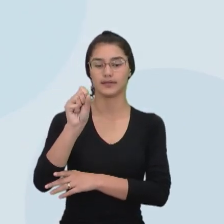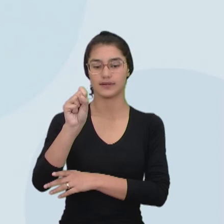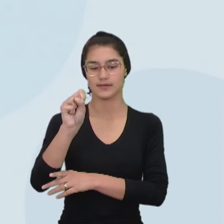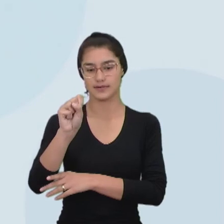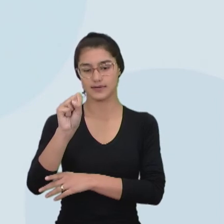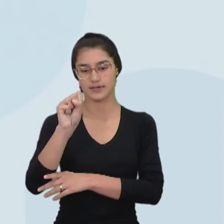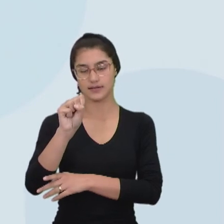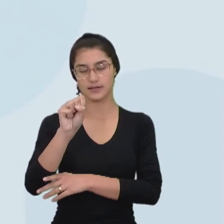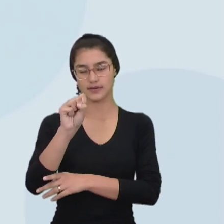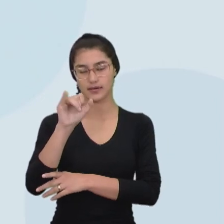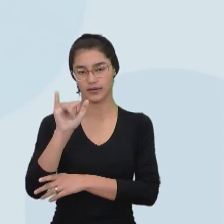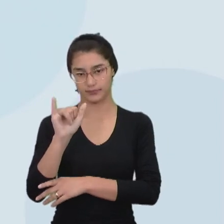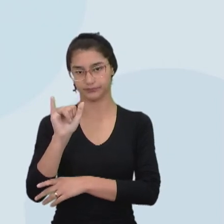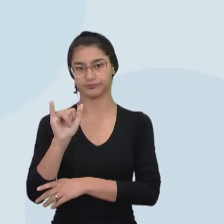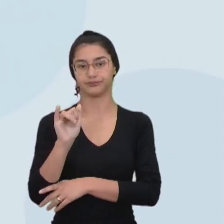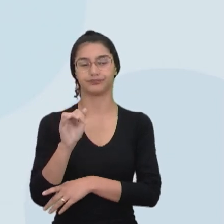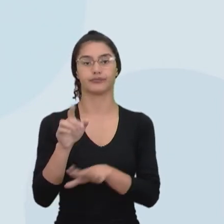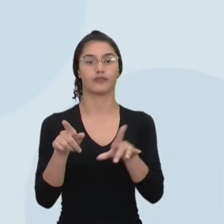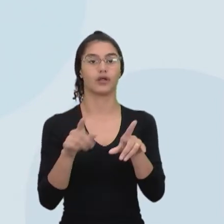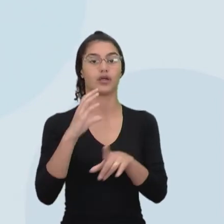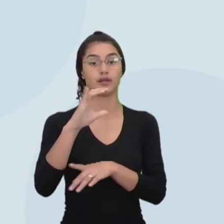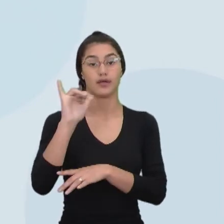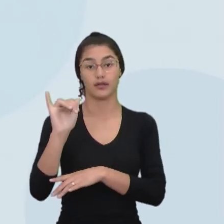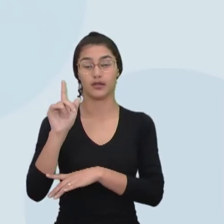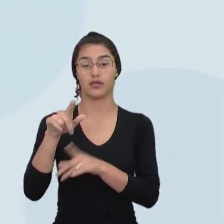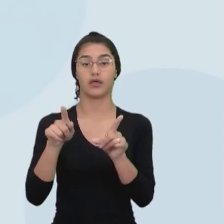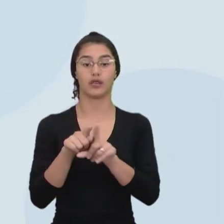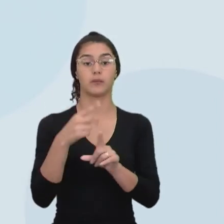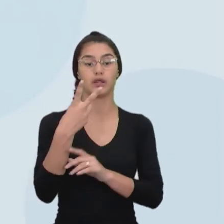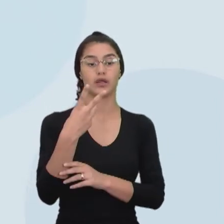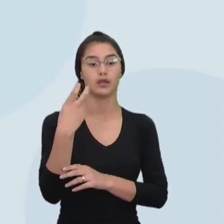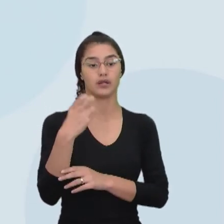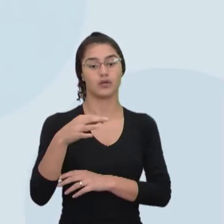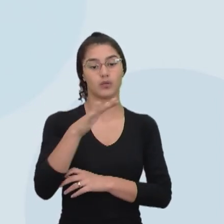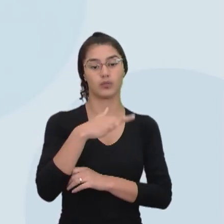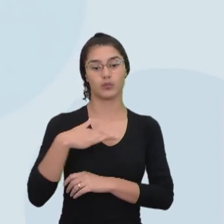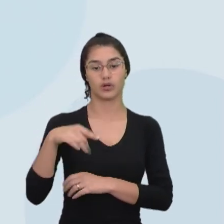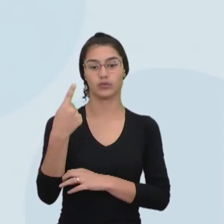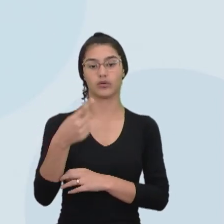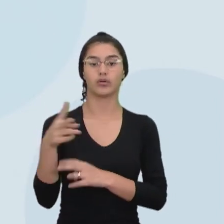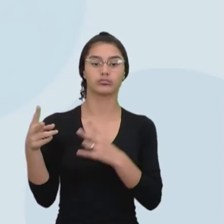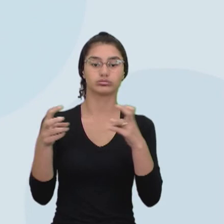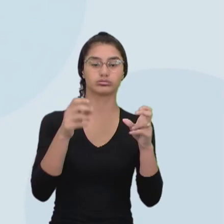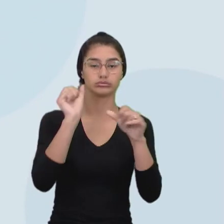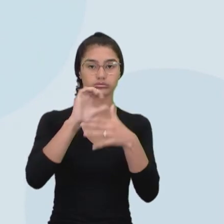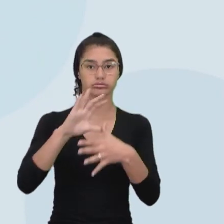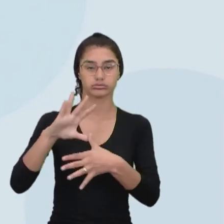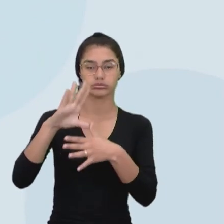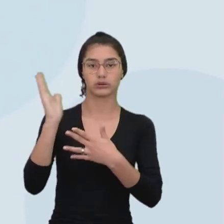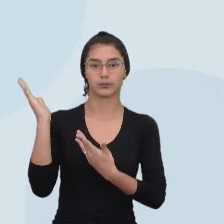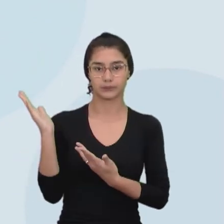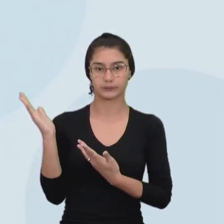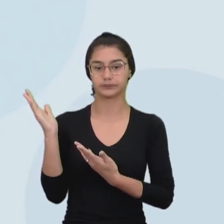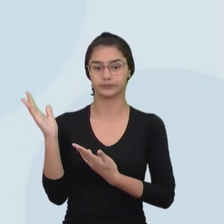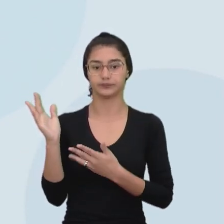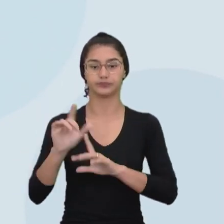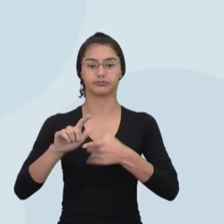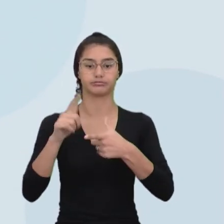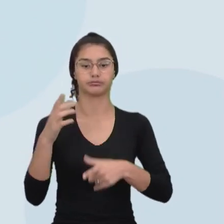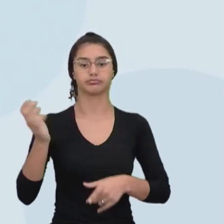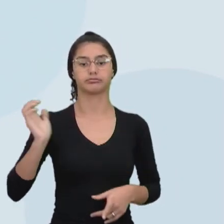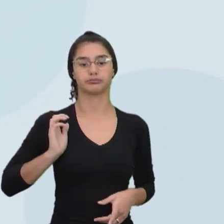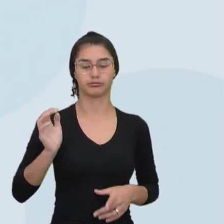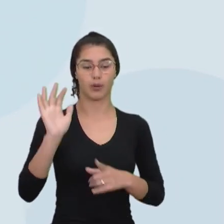Conservation International, né, que ela se refere a 35 áreas, como a gente observa aí no mapa, de grande